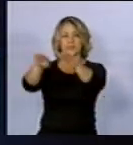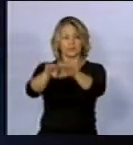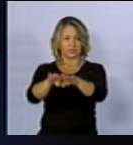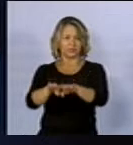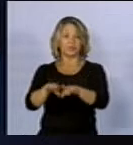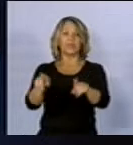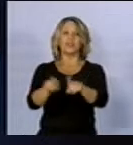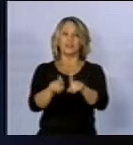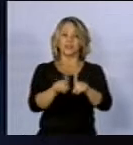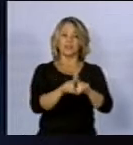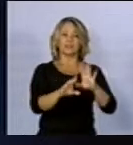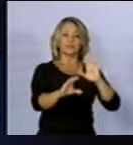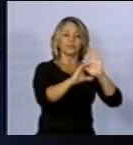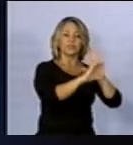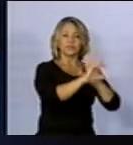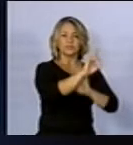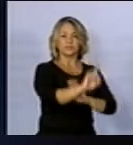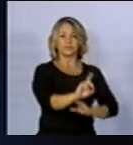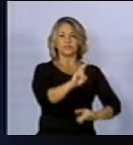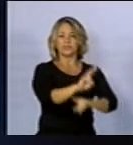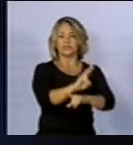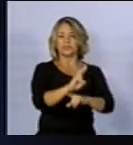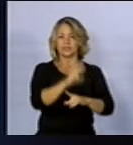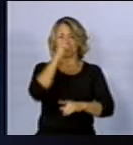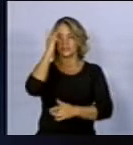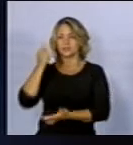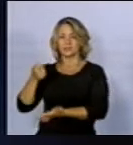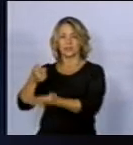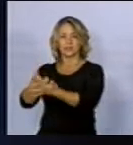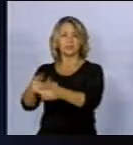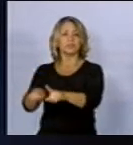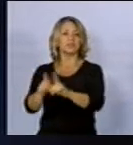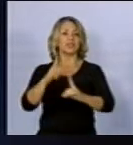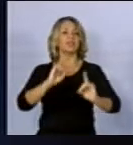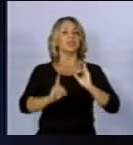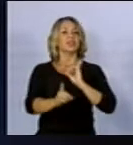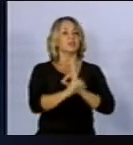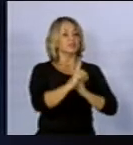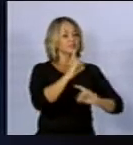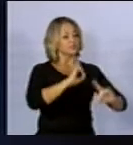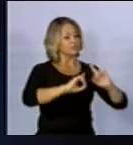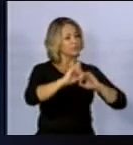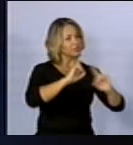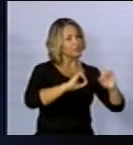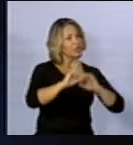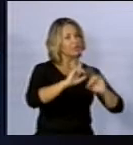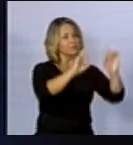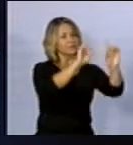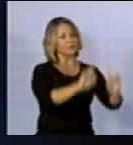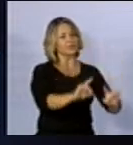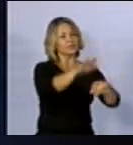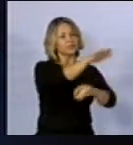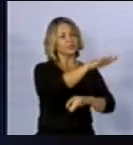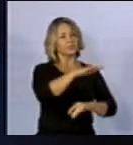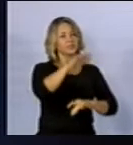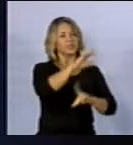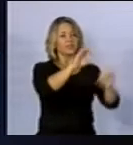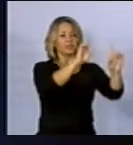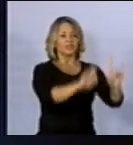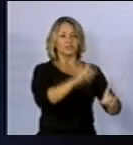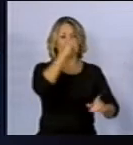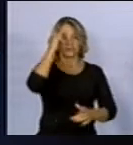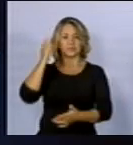também no Código de Defesa do Consumidor encontramos esse diálogo entre o direito ambiental e o direito do consumidor o artigo